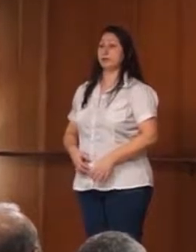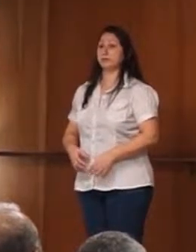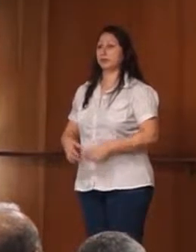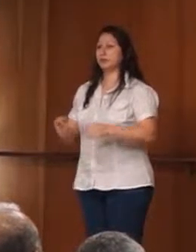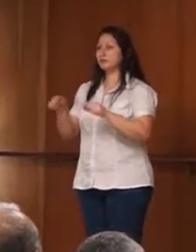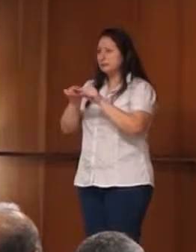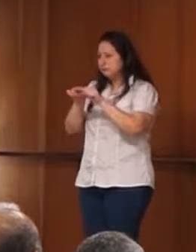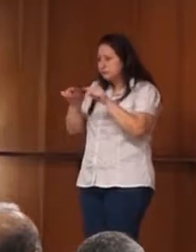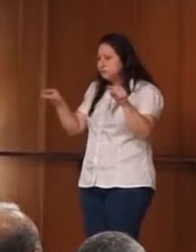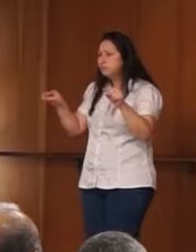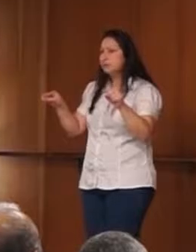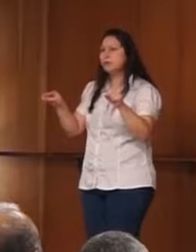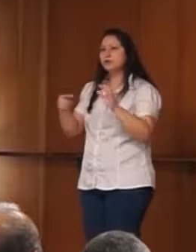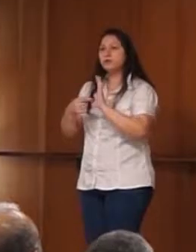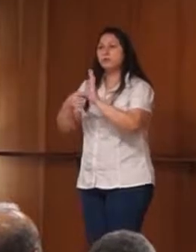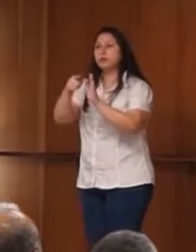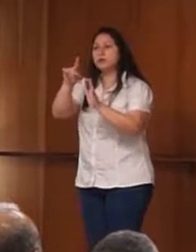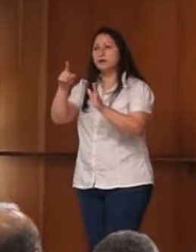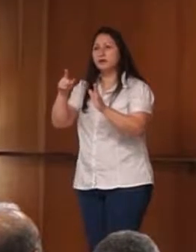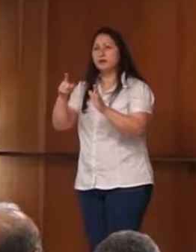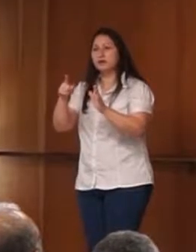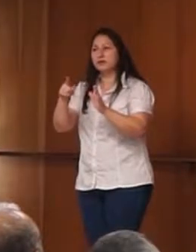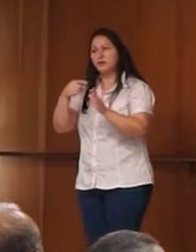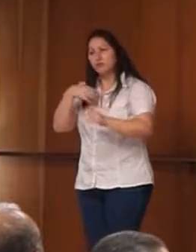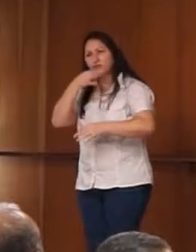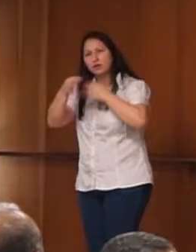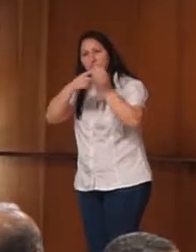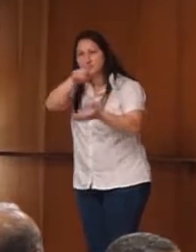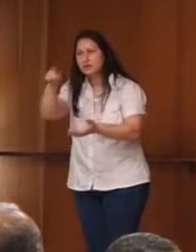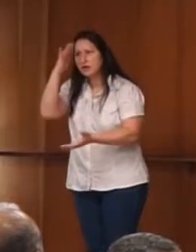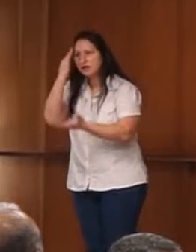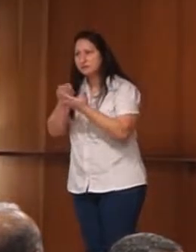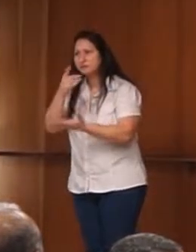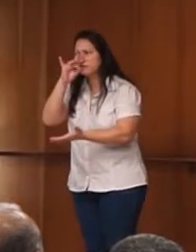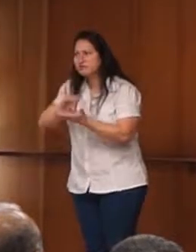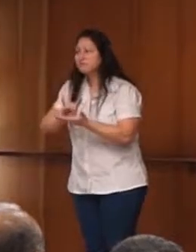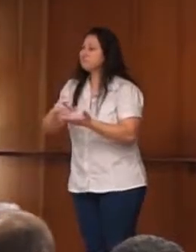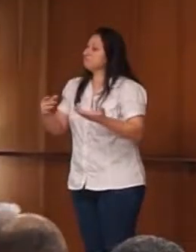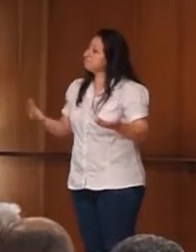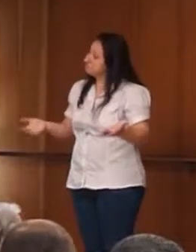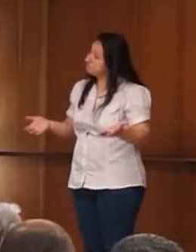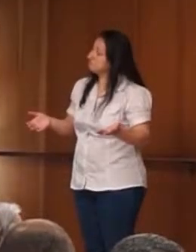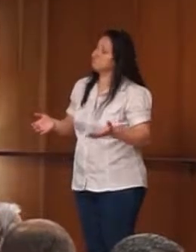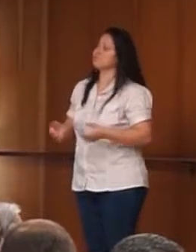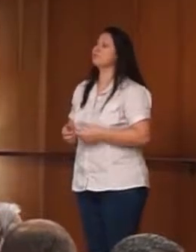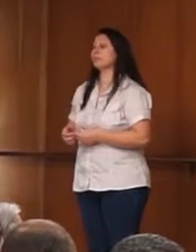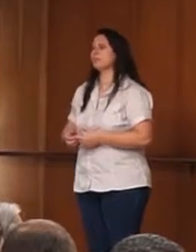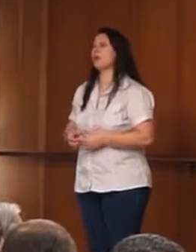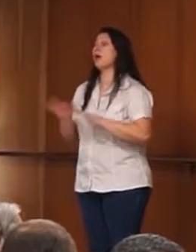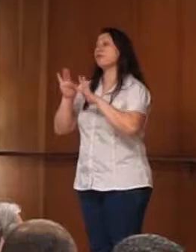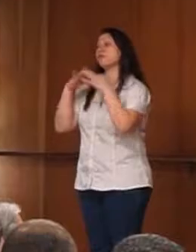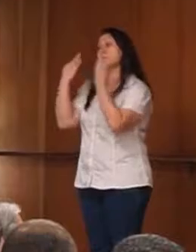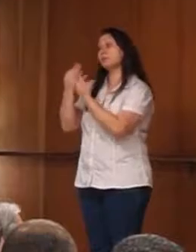talvez eu não esteja sendo convincente o suficiente. Mas, então, eu venho de uma família,